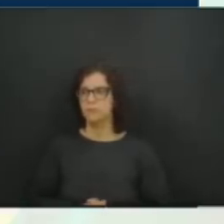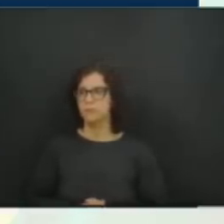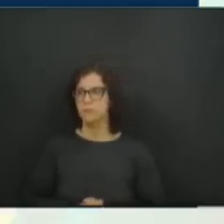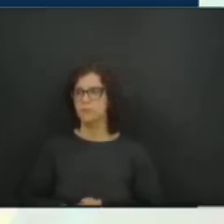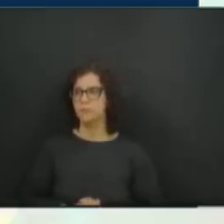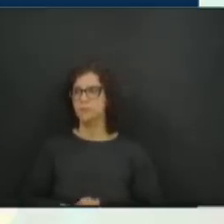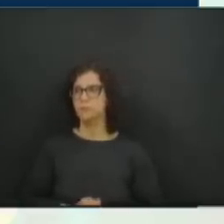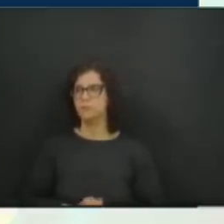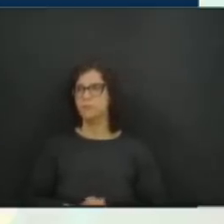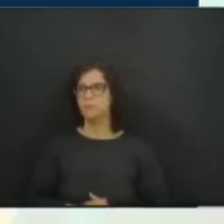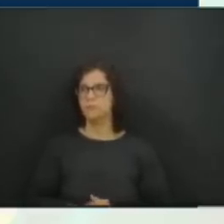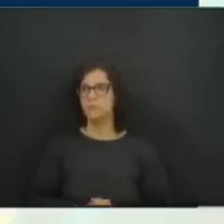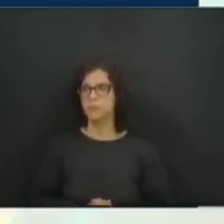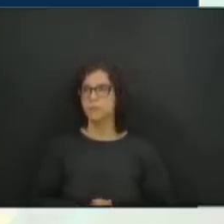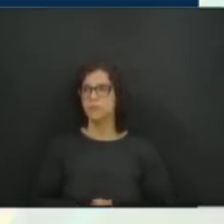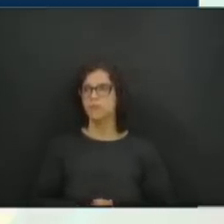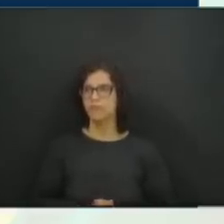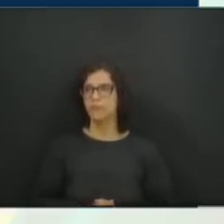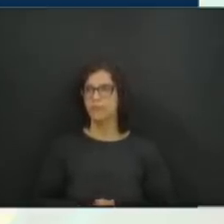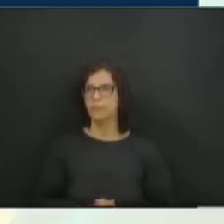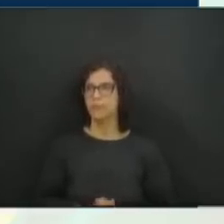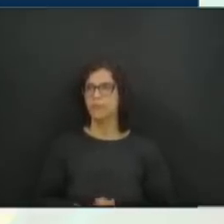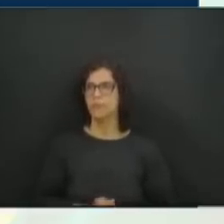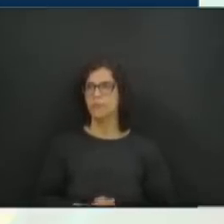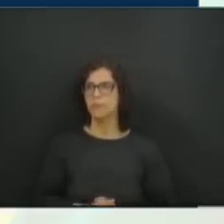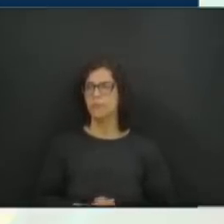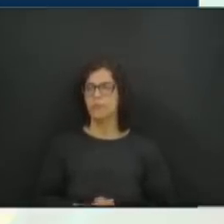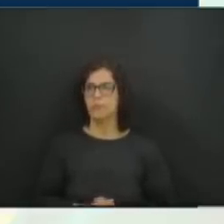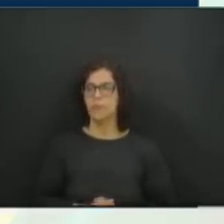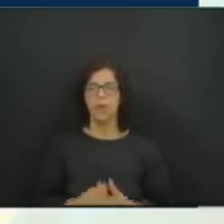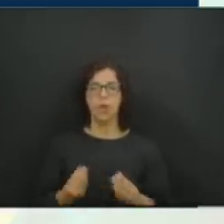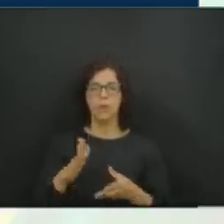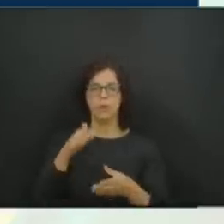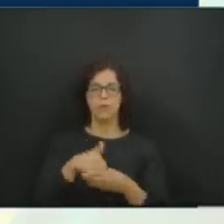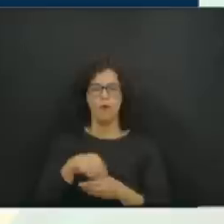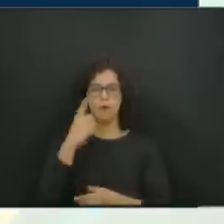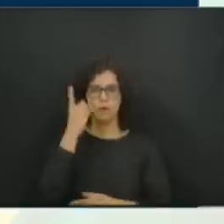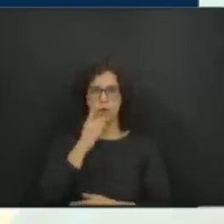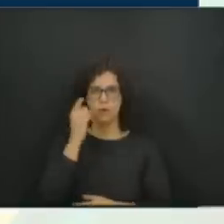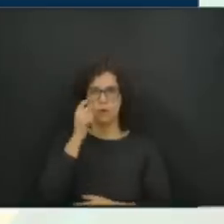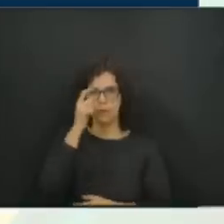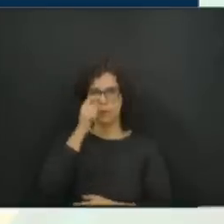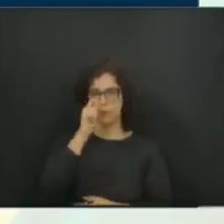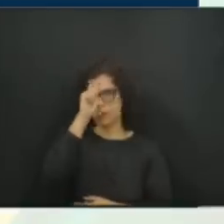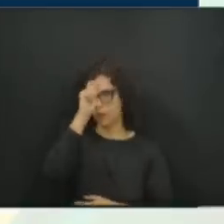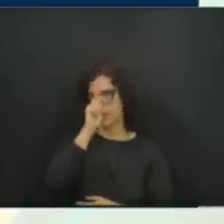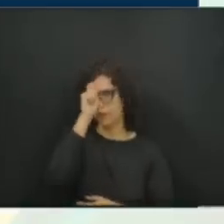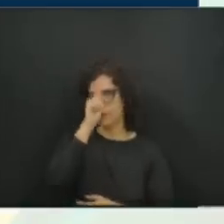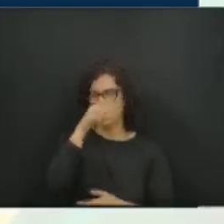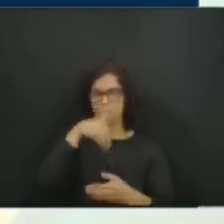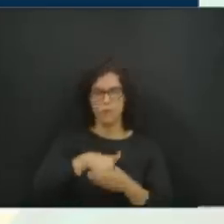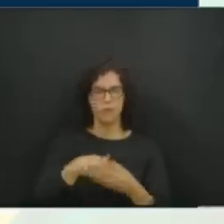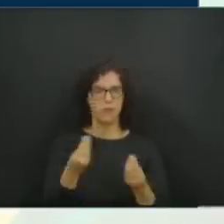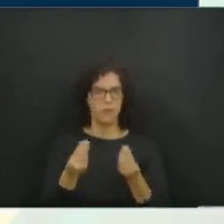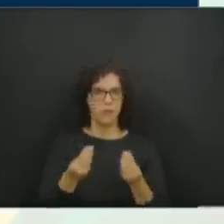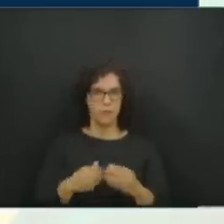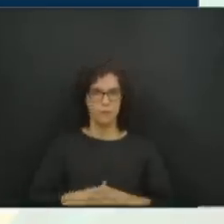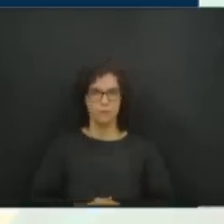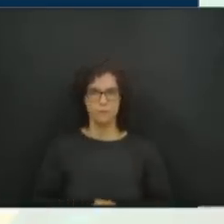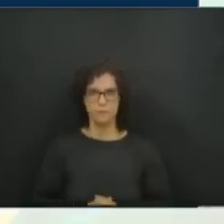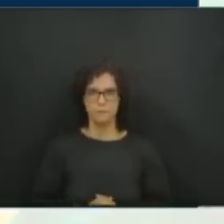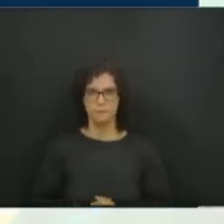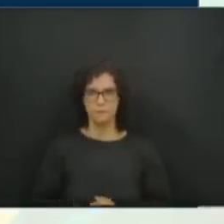E aí é como voto o deputado Soldado Adriano José